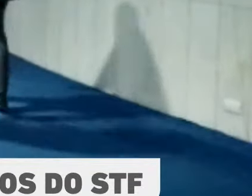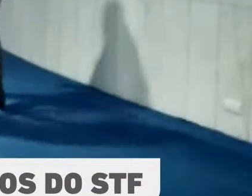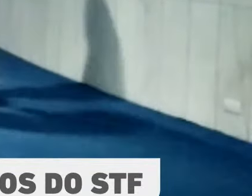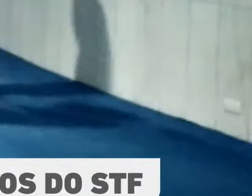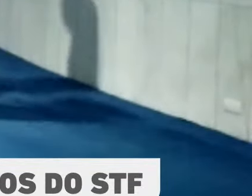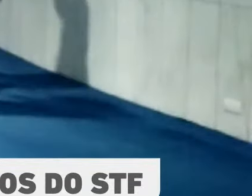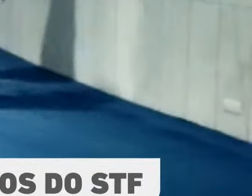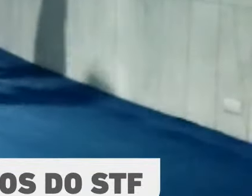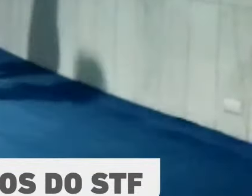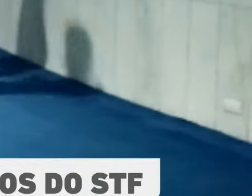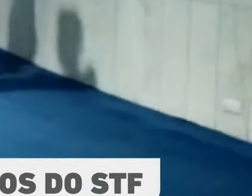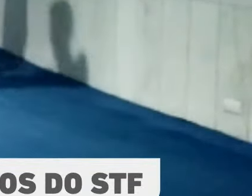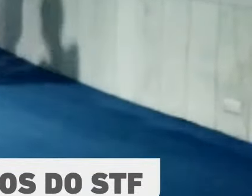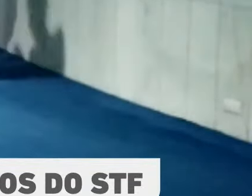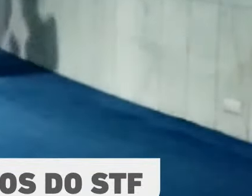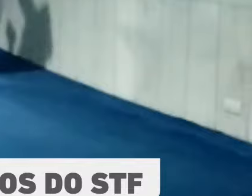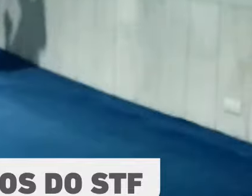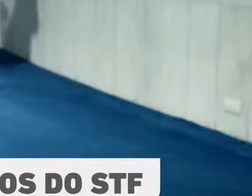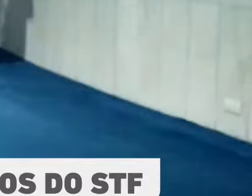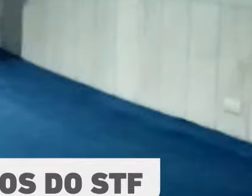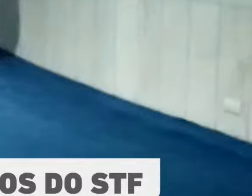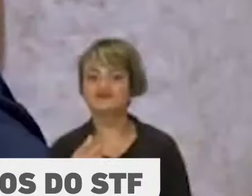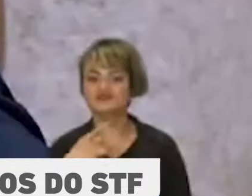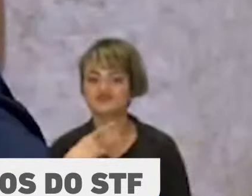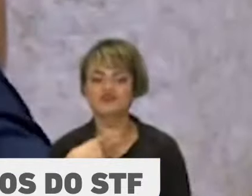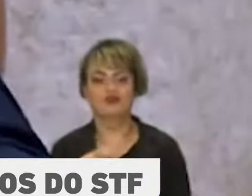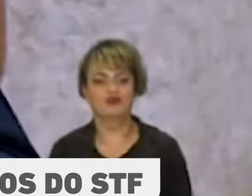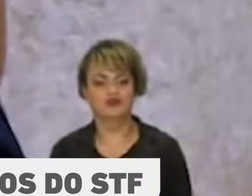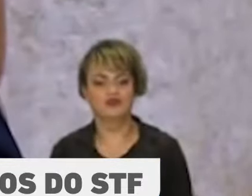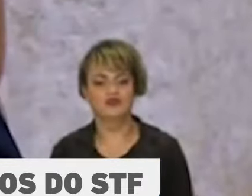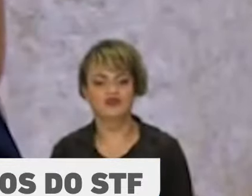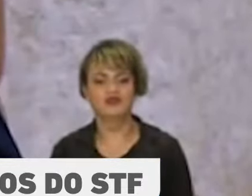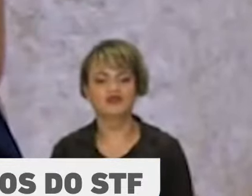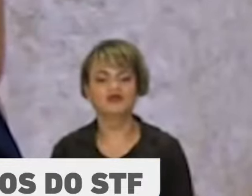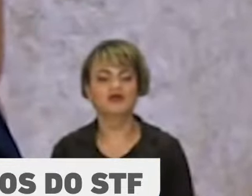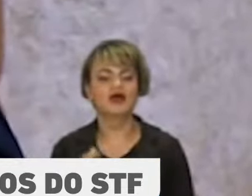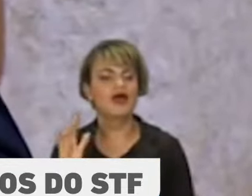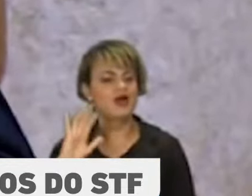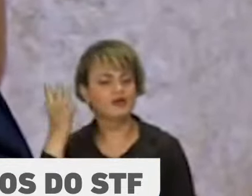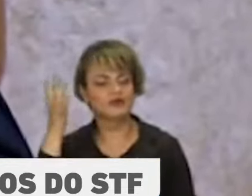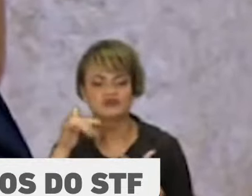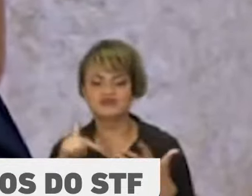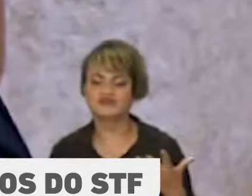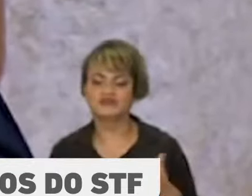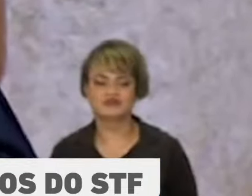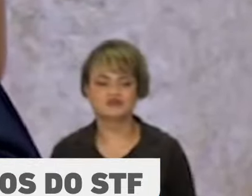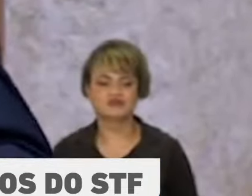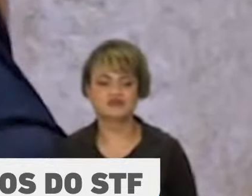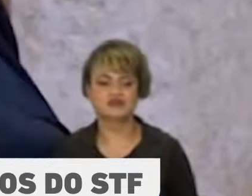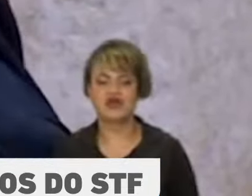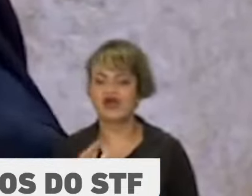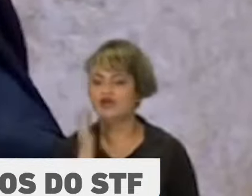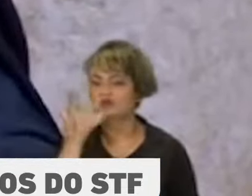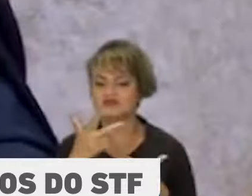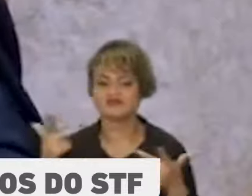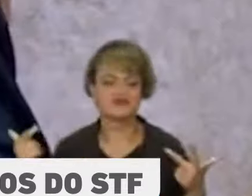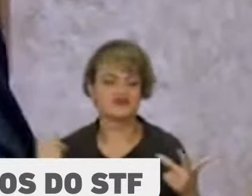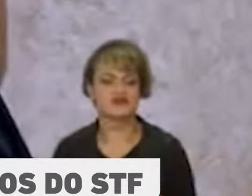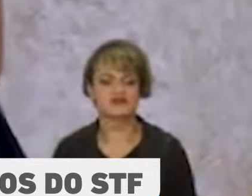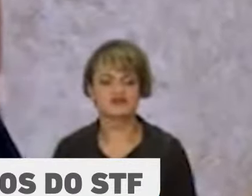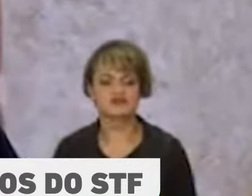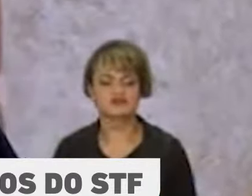sobre o tema vamos ver um trecho do que disse Luiz Roberto Barroso vivíamos uma conjuntura tensa e de